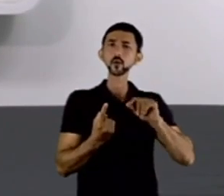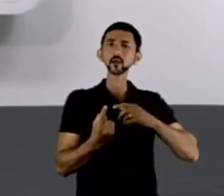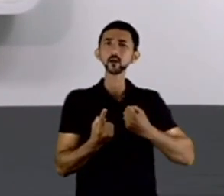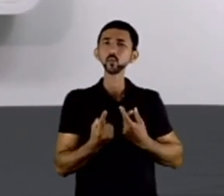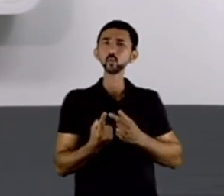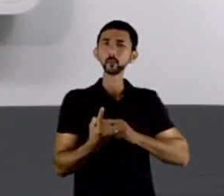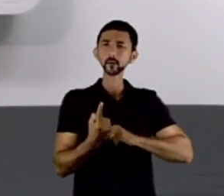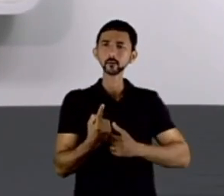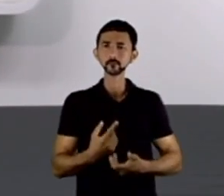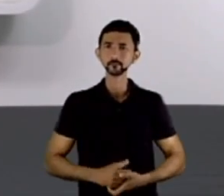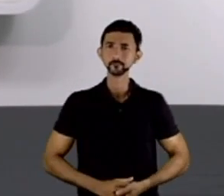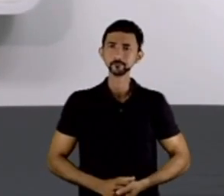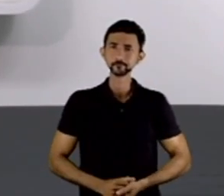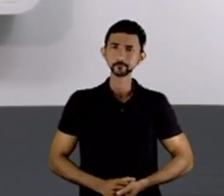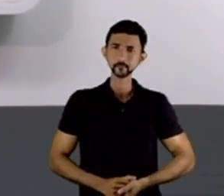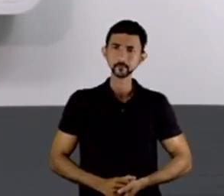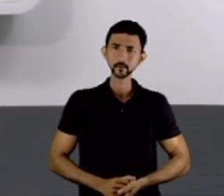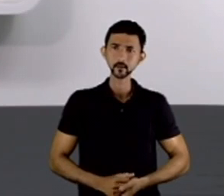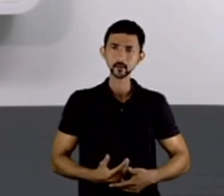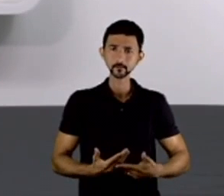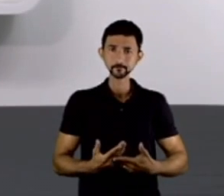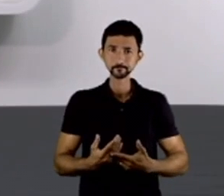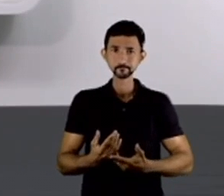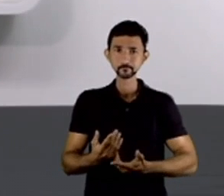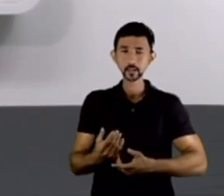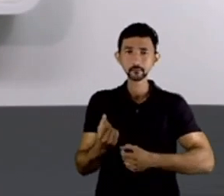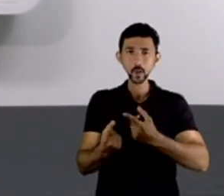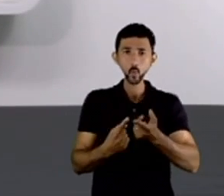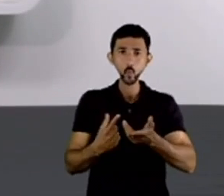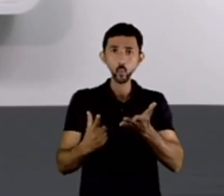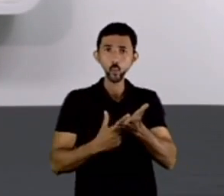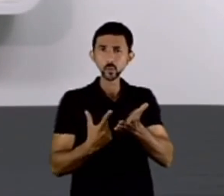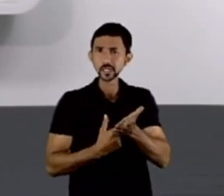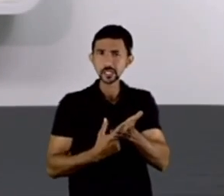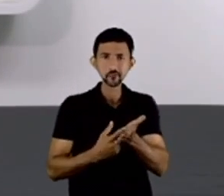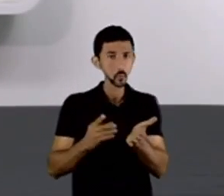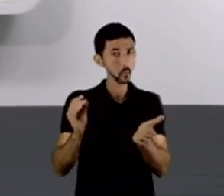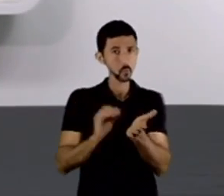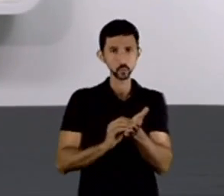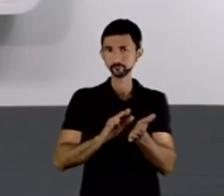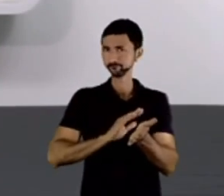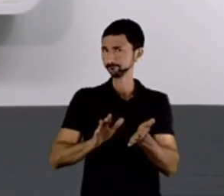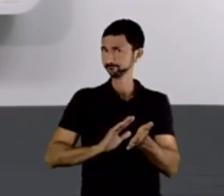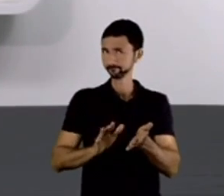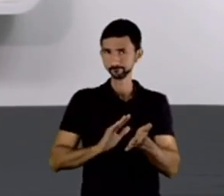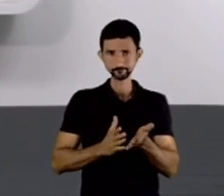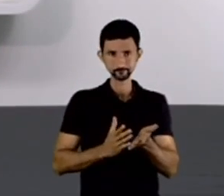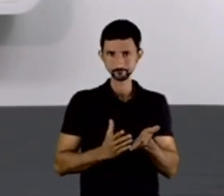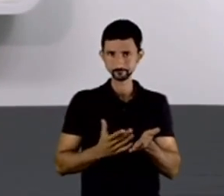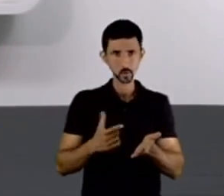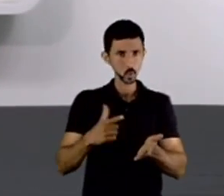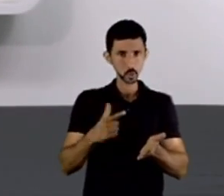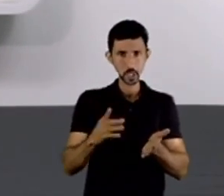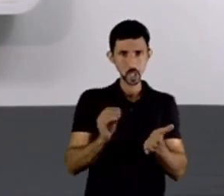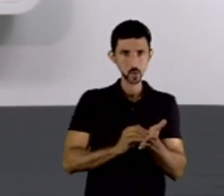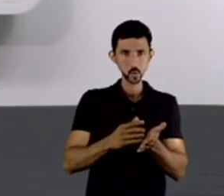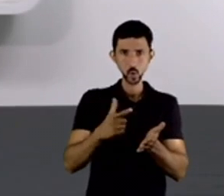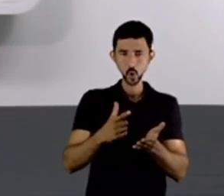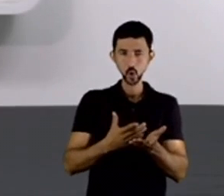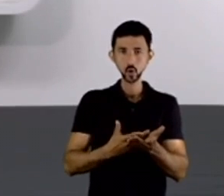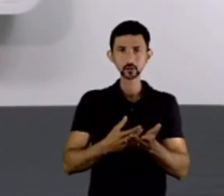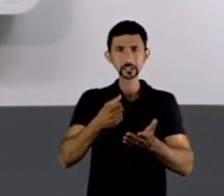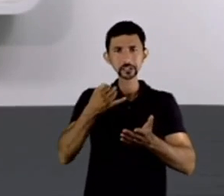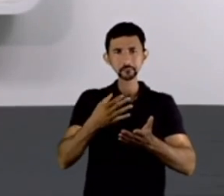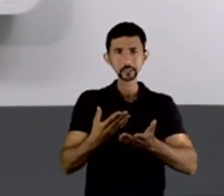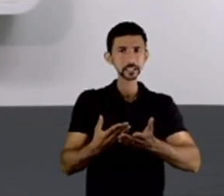certo? Bom, alguns livros não trazem mais essa denominação, certo? Eles apenas